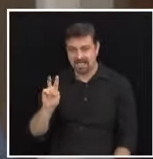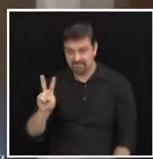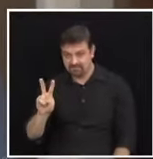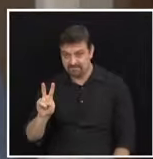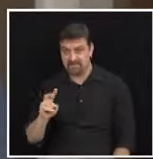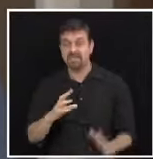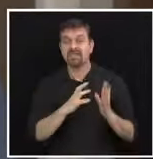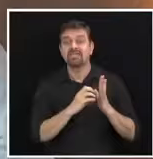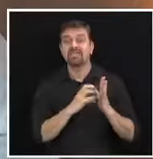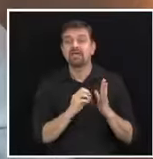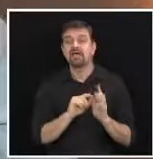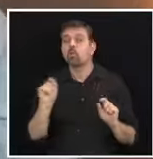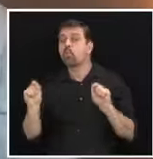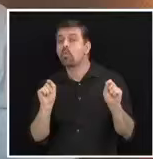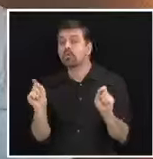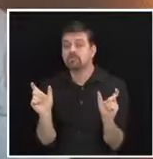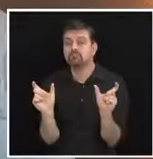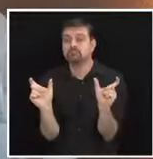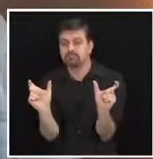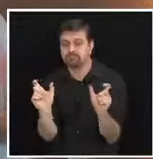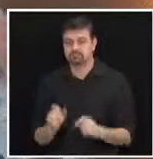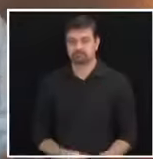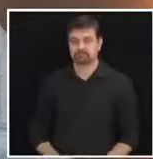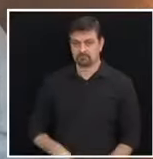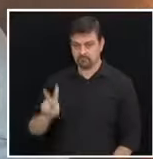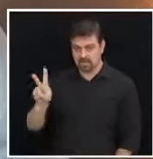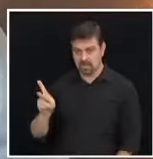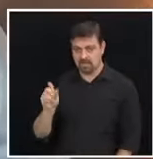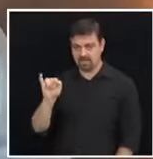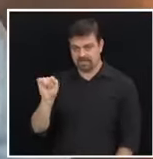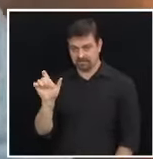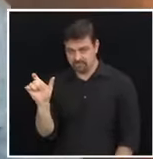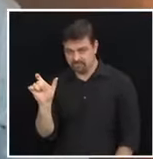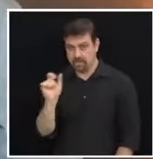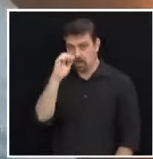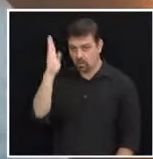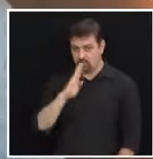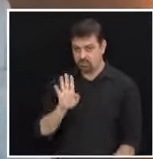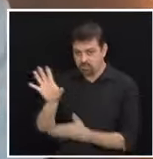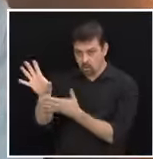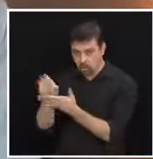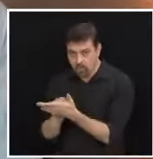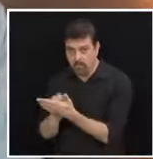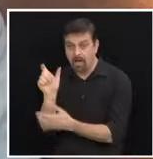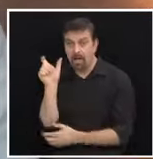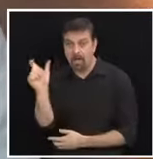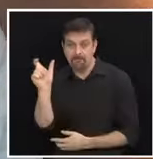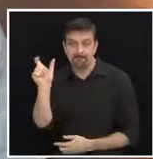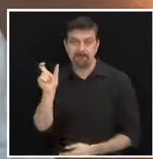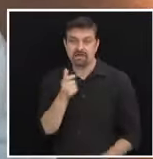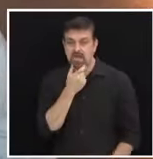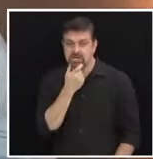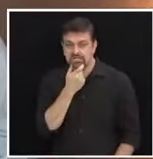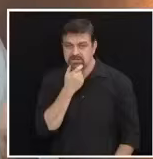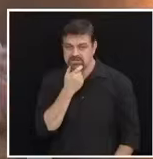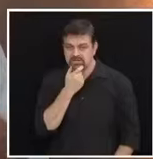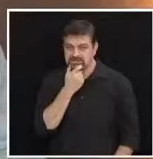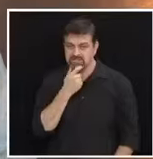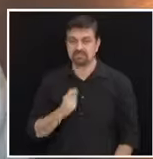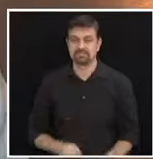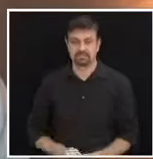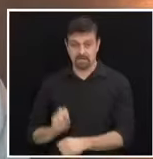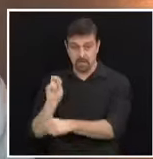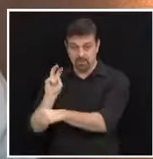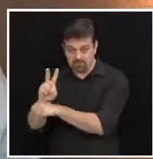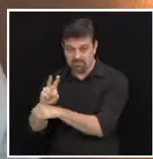doutor? HIV é uma sigla em inglês, né, que o Brasil adotou a sigla em inglês, que é o vírus da imunodeficiência humana.